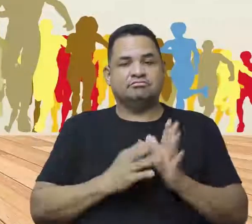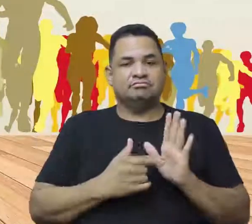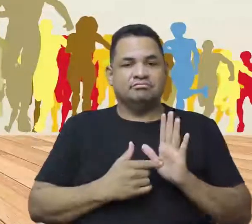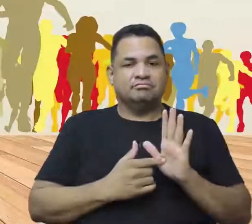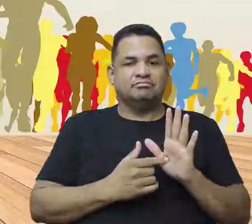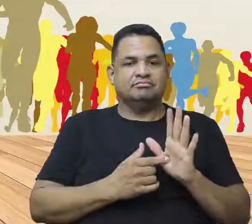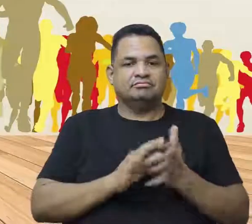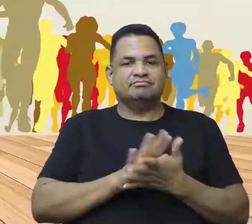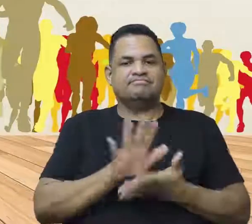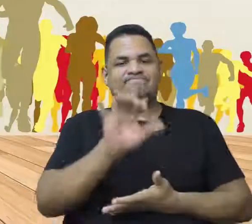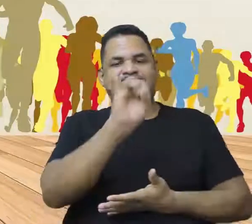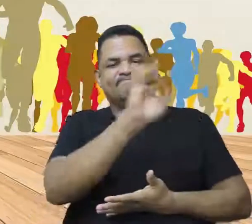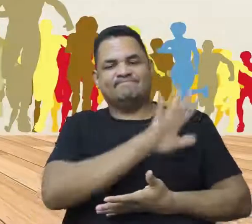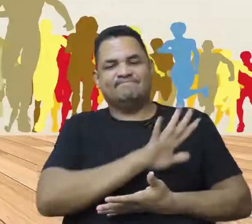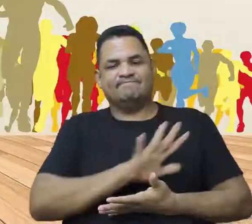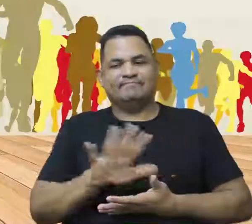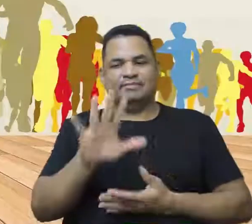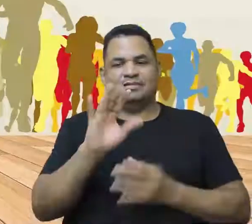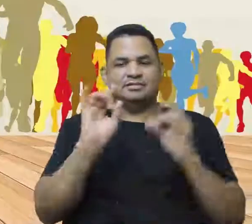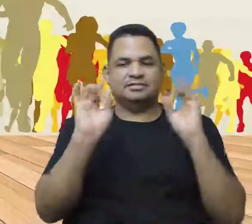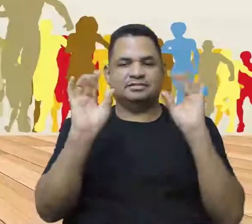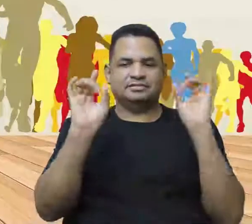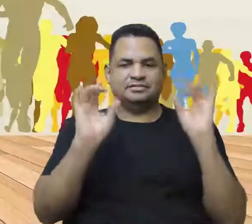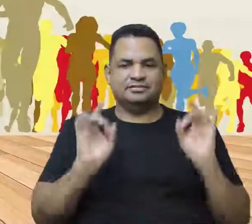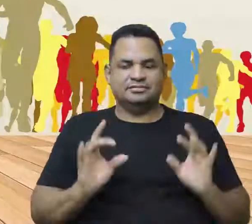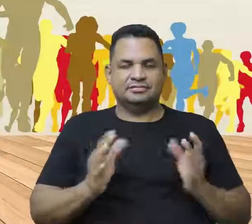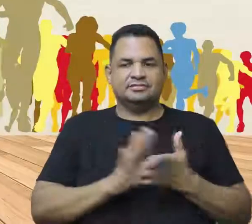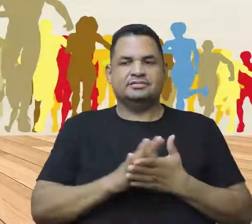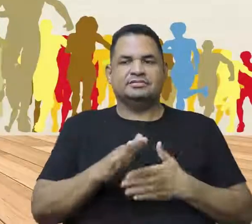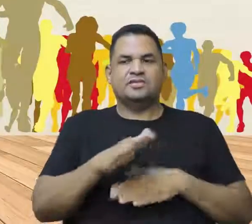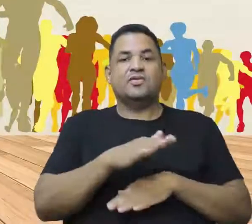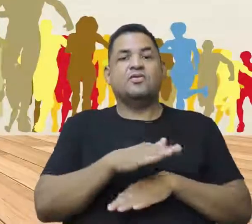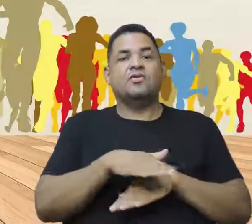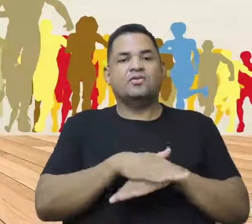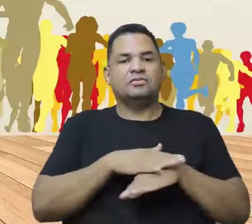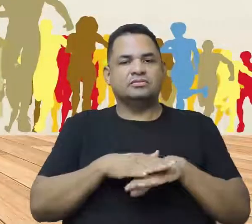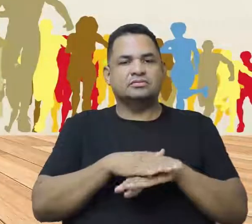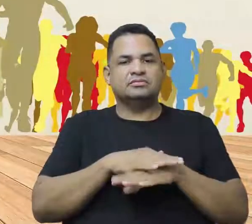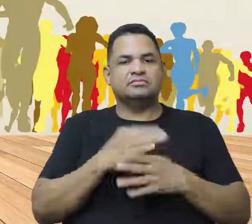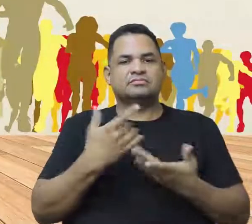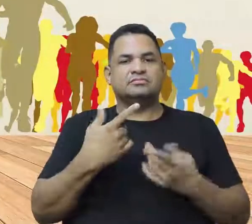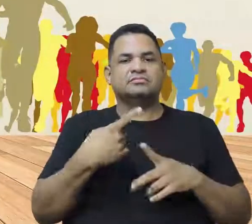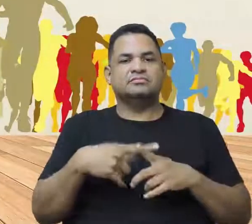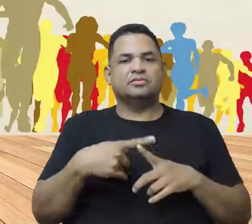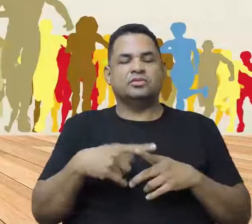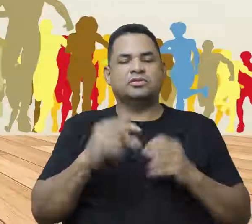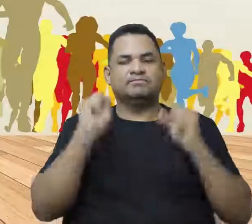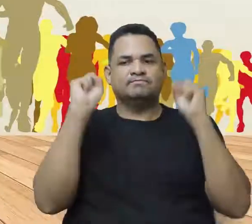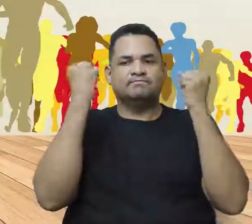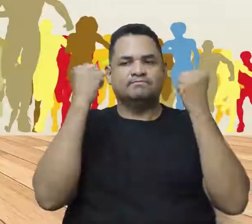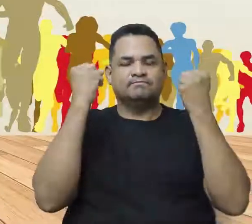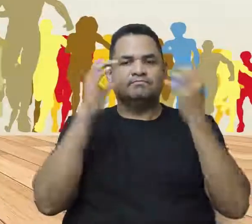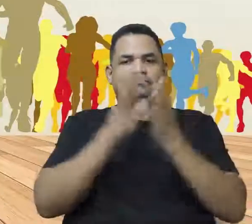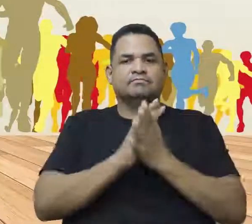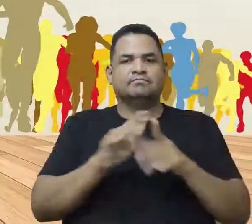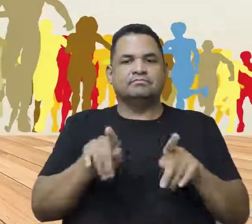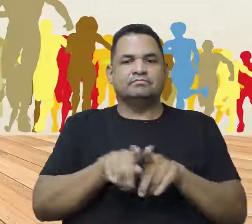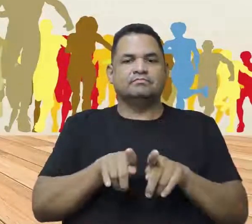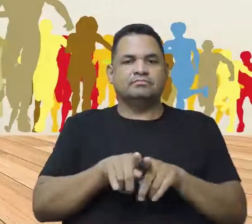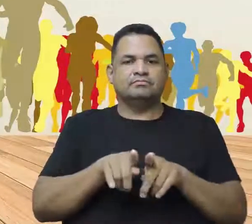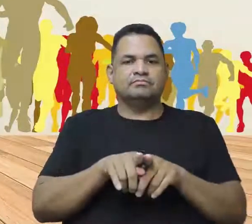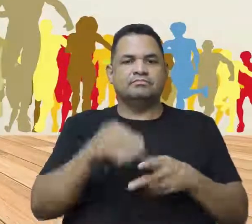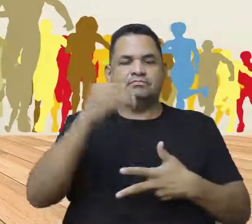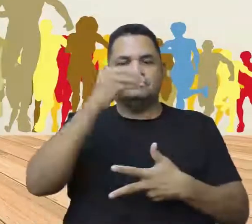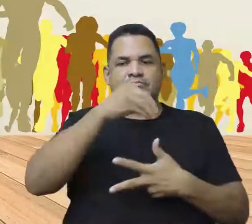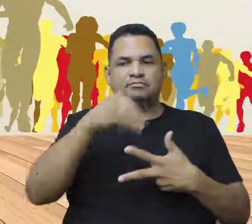não. um cenário especial para a gente conversar sobre isso. Porque Educação Física também cai no